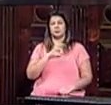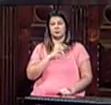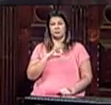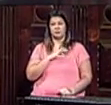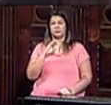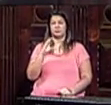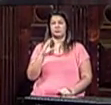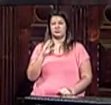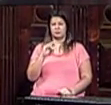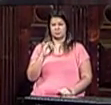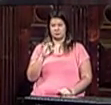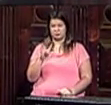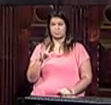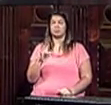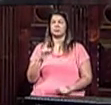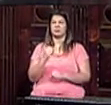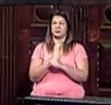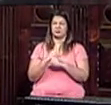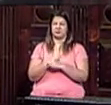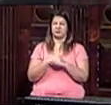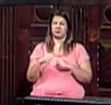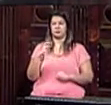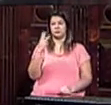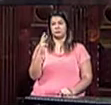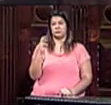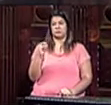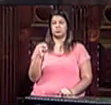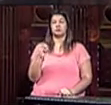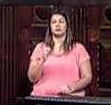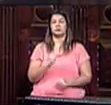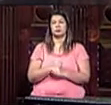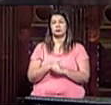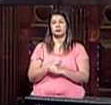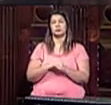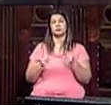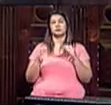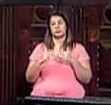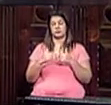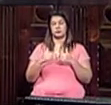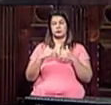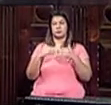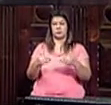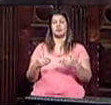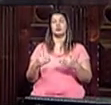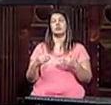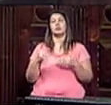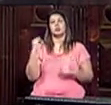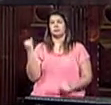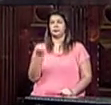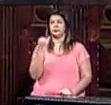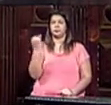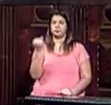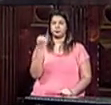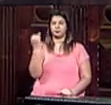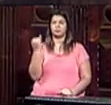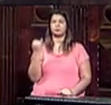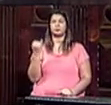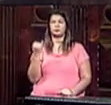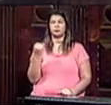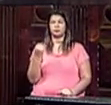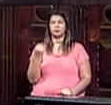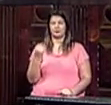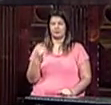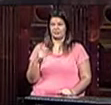dos últimos 30 anos estiveram à frente dessa importante desse órgão